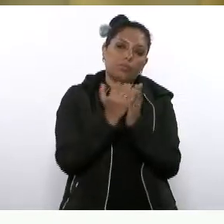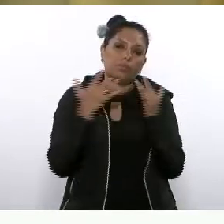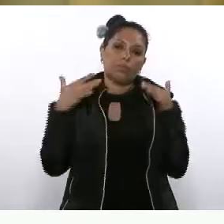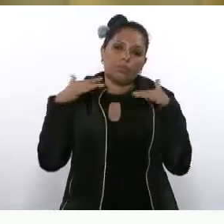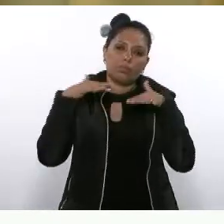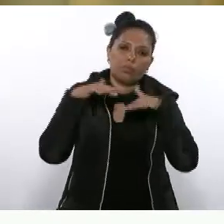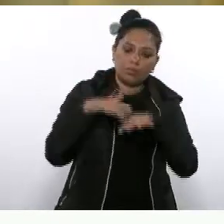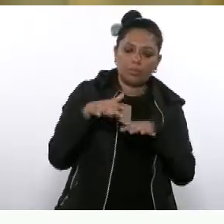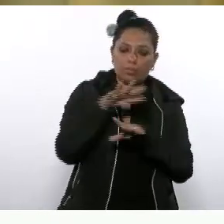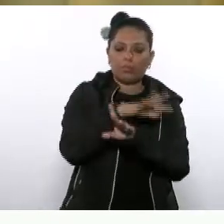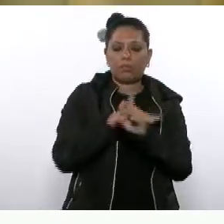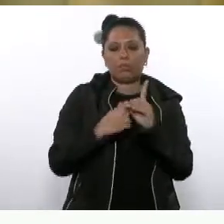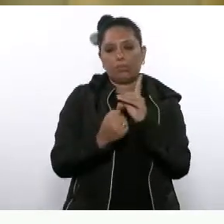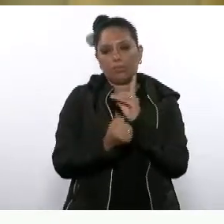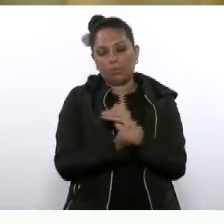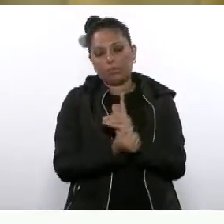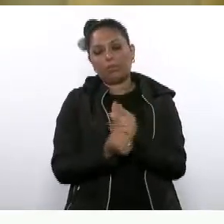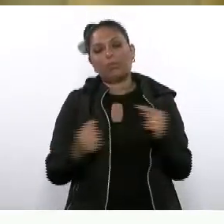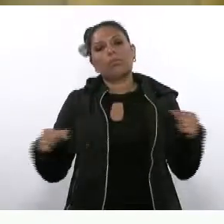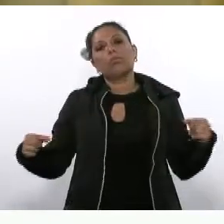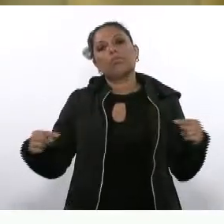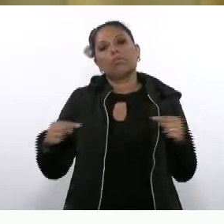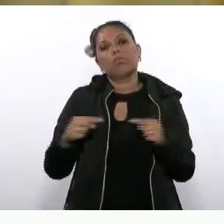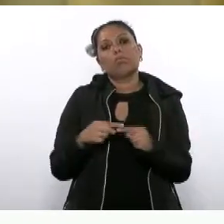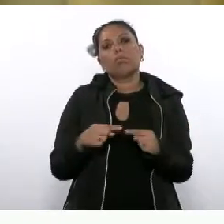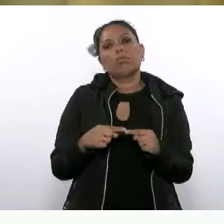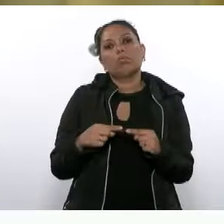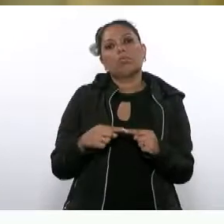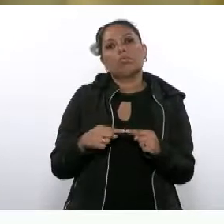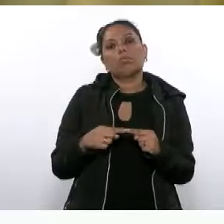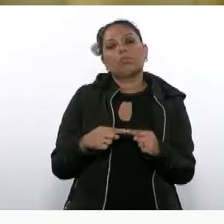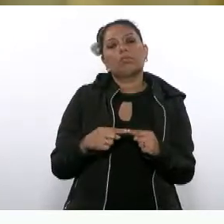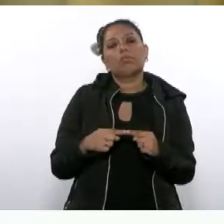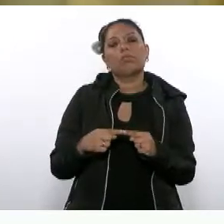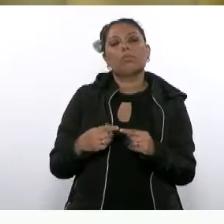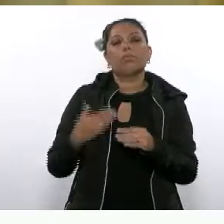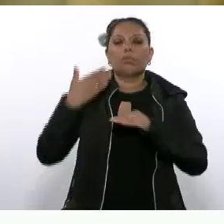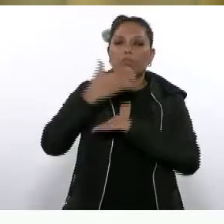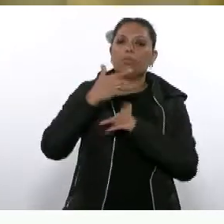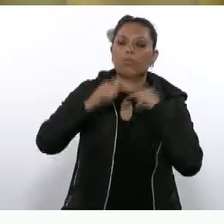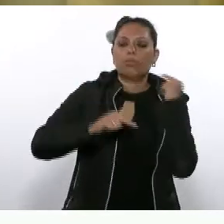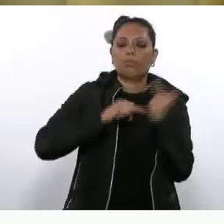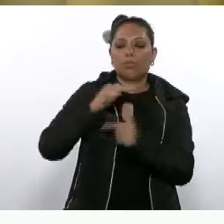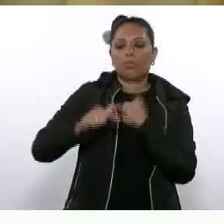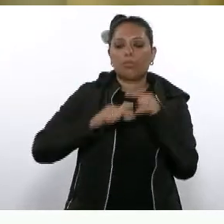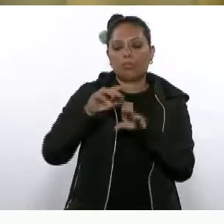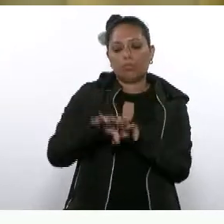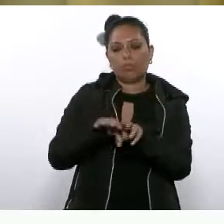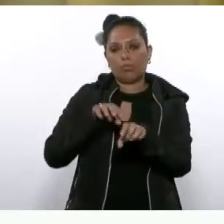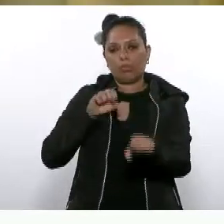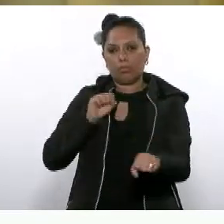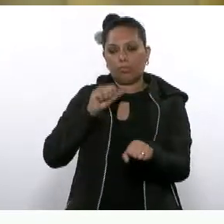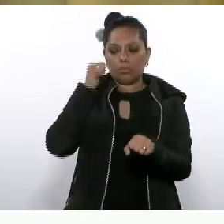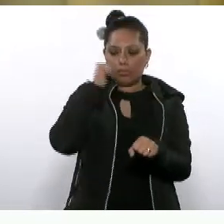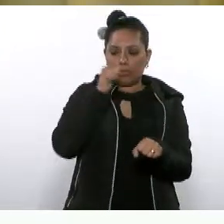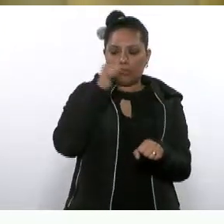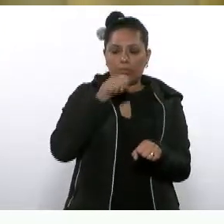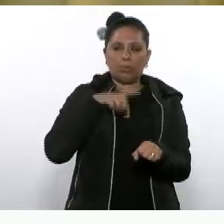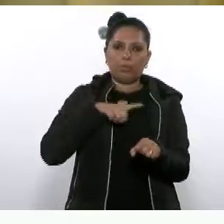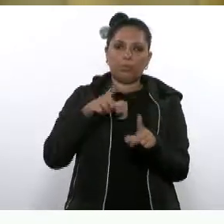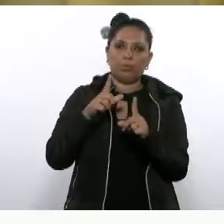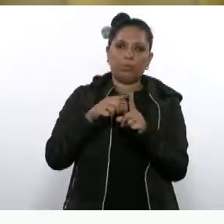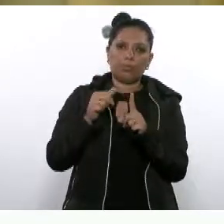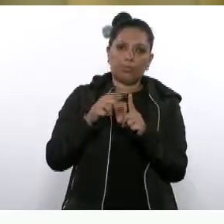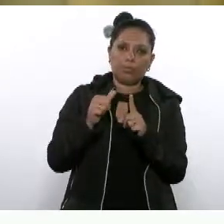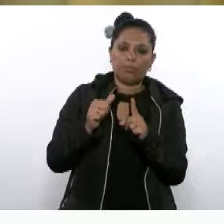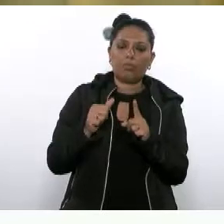programa social, programa que tem a ver com o ingresso no mercado de trabalho, com formação para as mulheres vítimas de violência